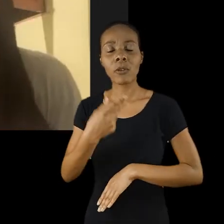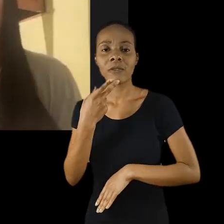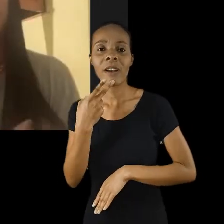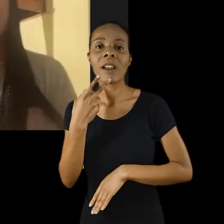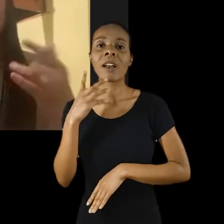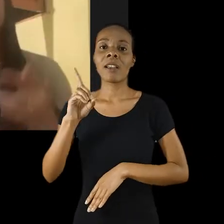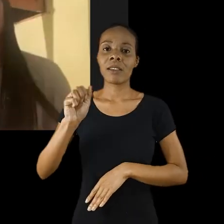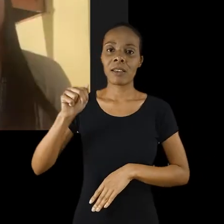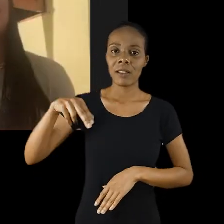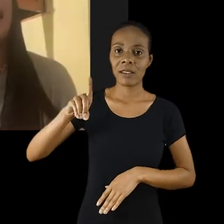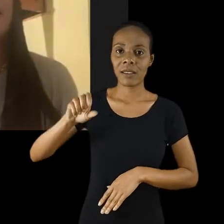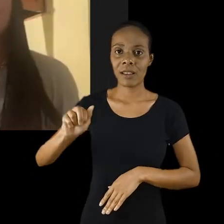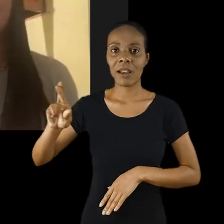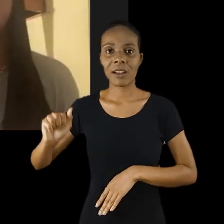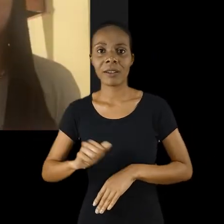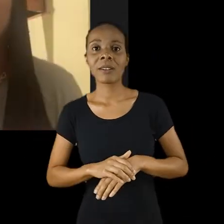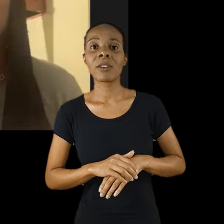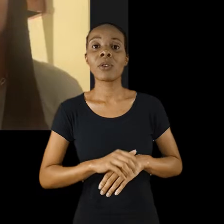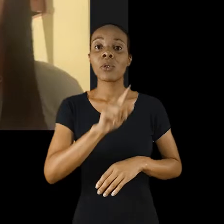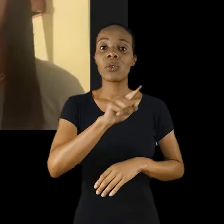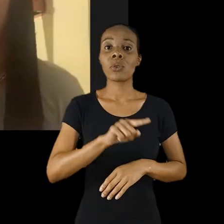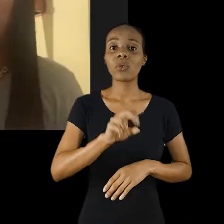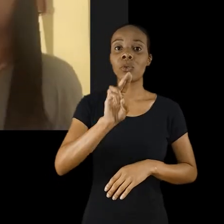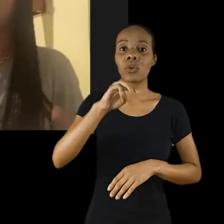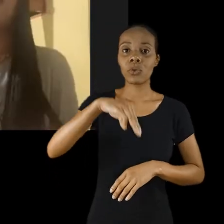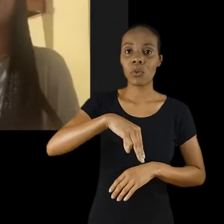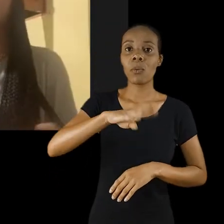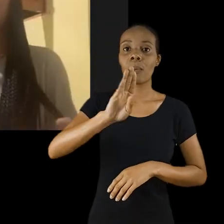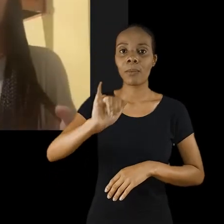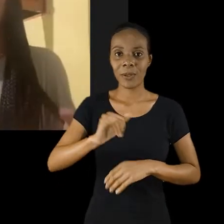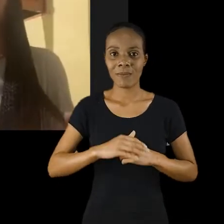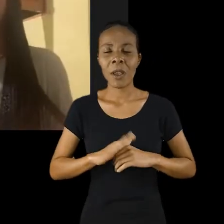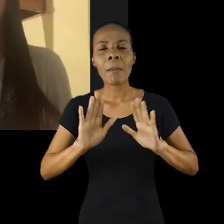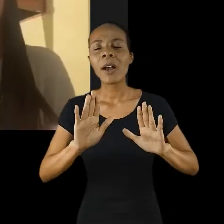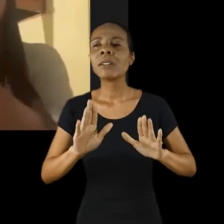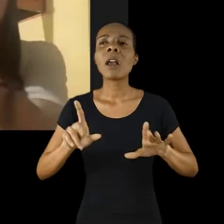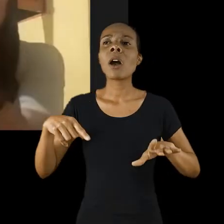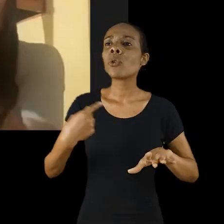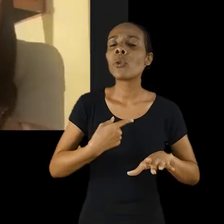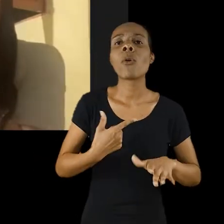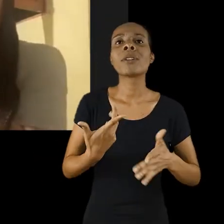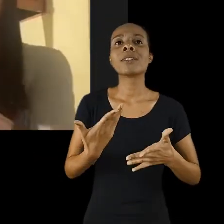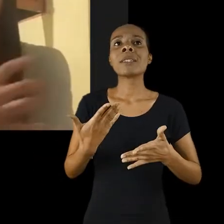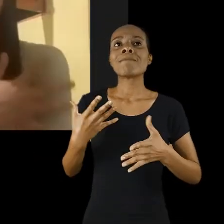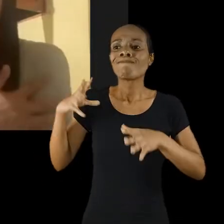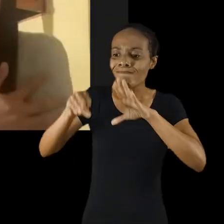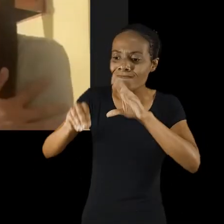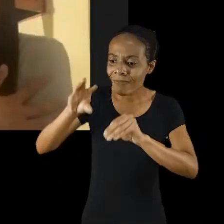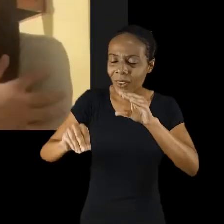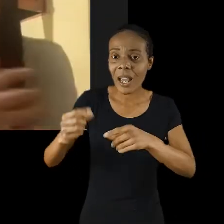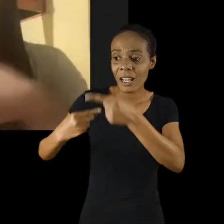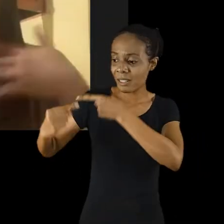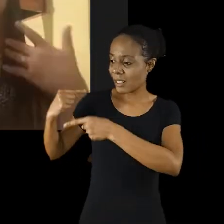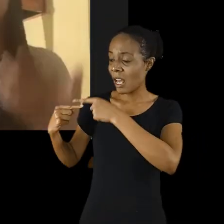a gente sabe que é a nossa ancestralidade. Mas e a nossa ancestralidade palpável? Aquela ancestralidade que eu toco, que eu posso